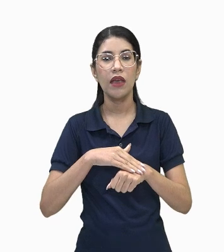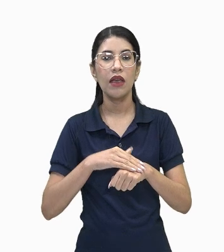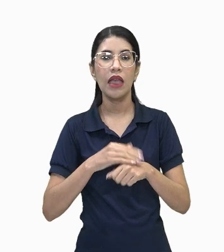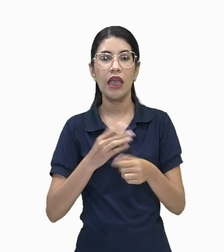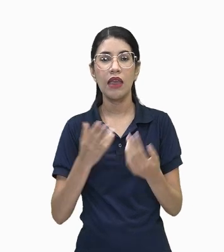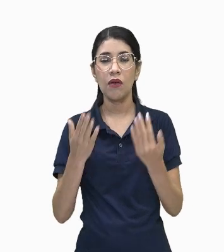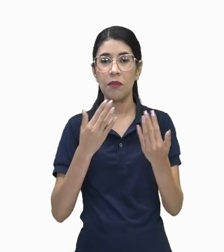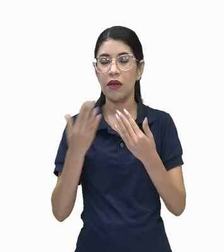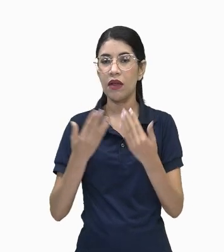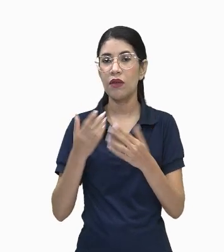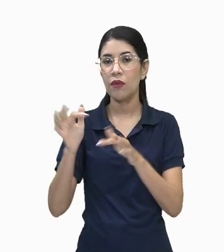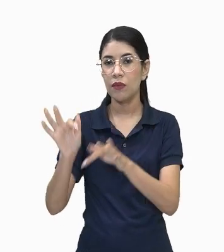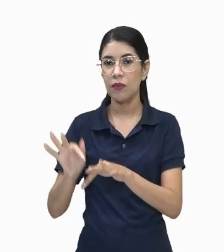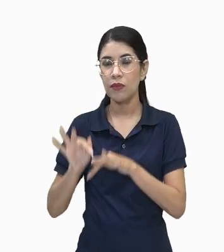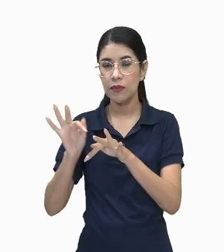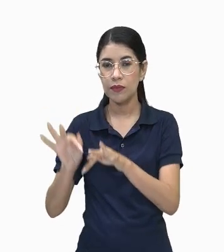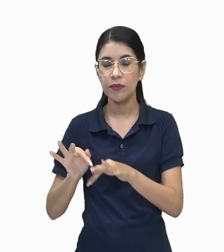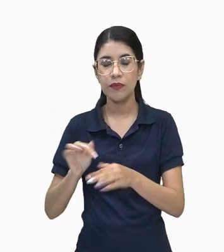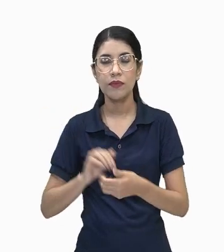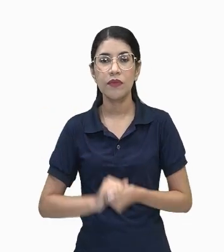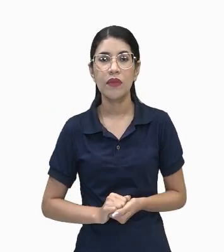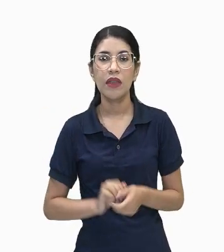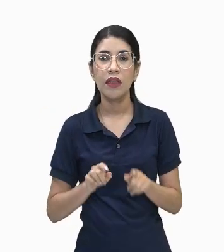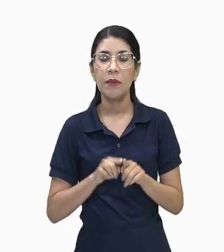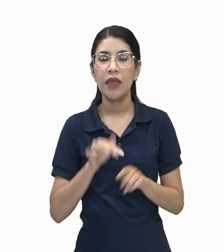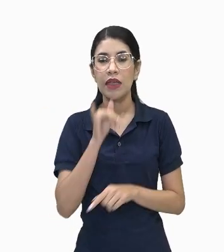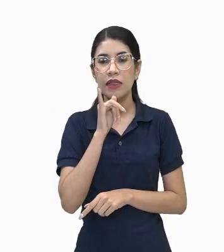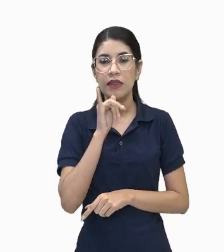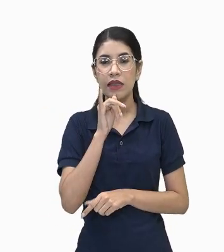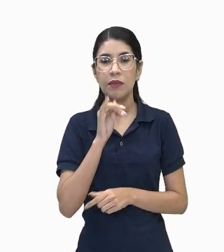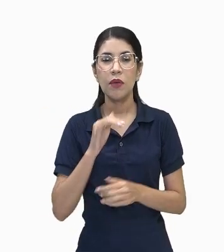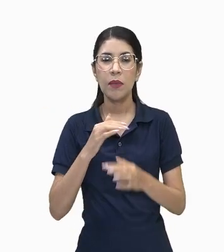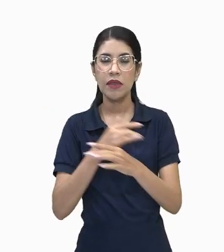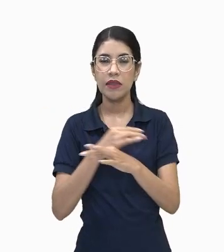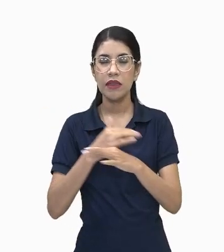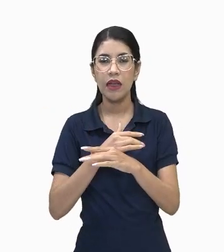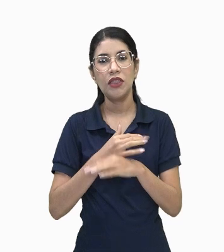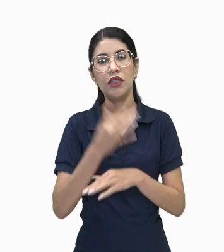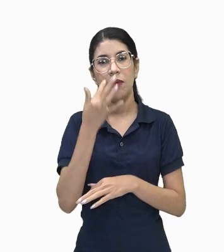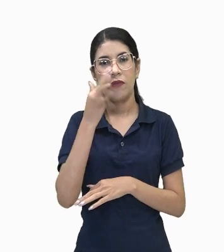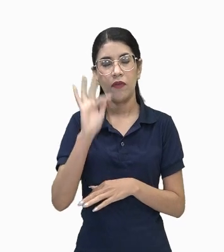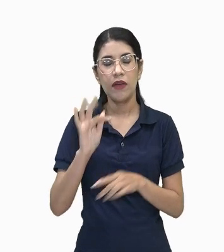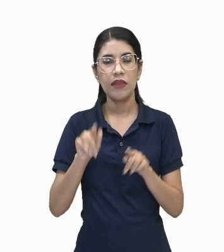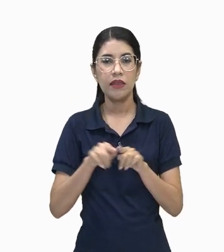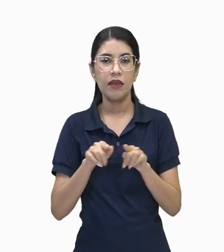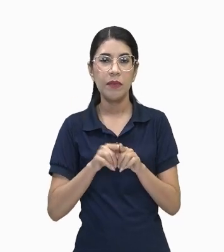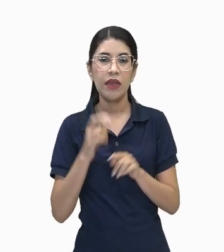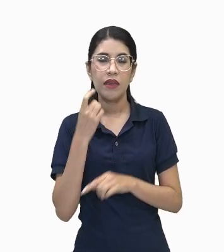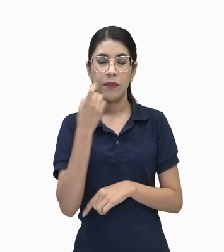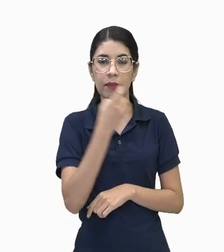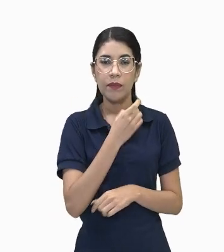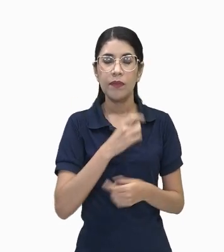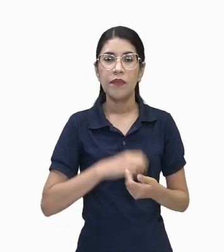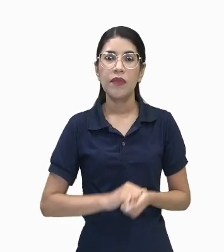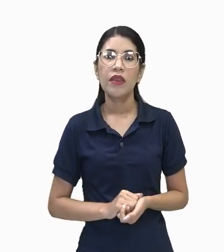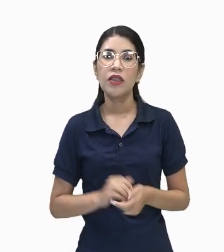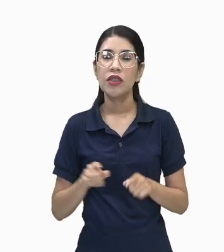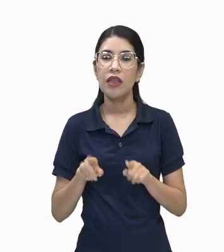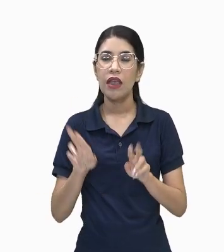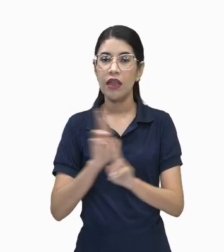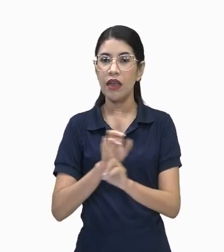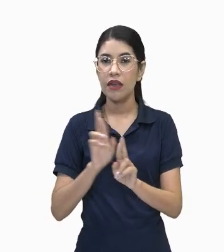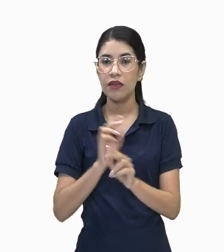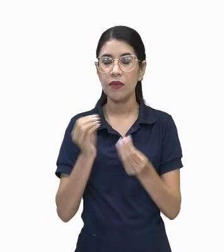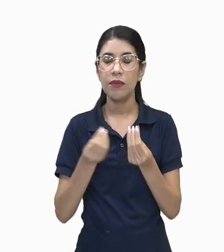burgos, inclusive as cidades de Flandres e também Gênova e Veneza eram cidades autônomas em relação aos burgos que estavam